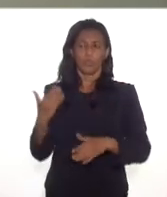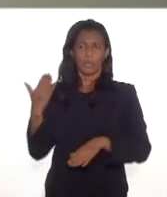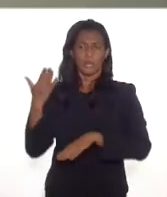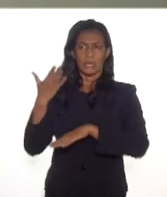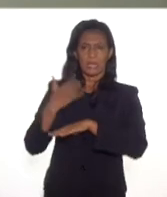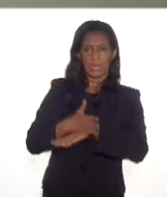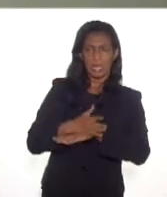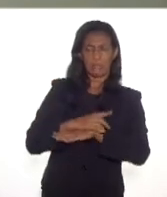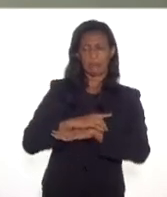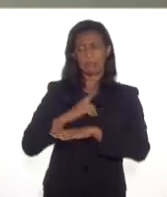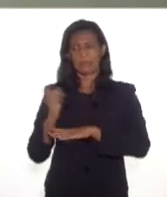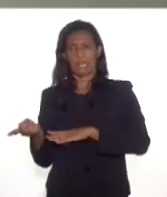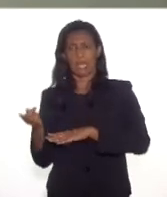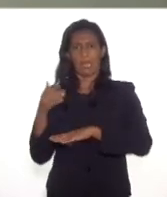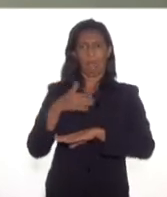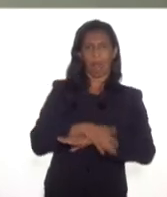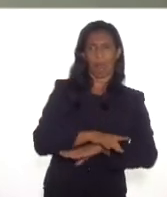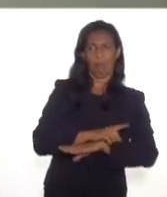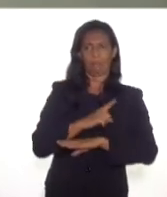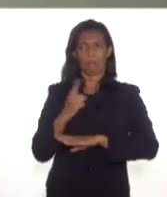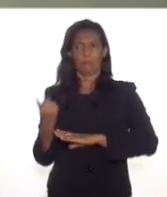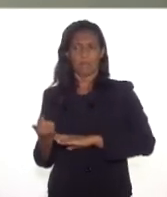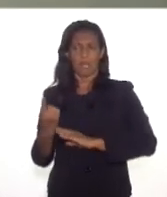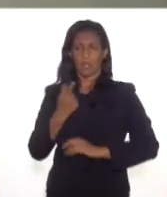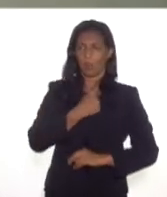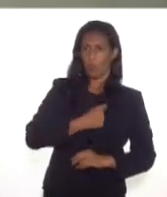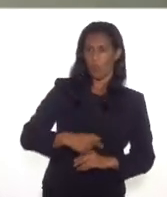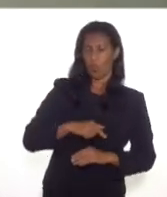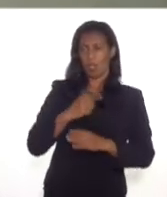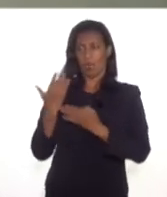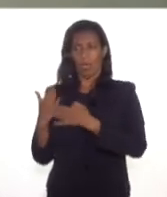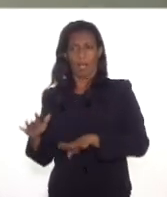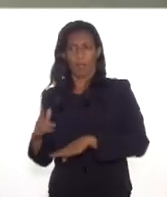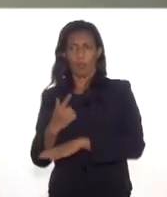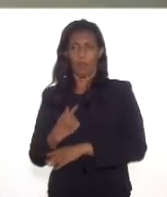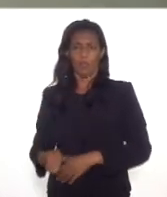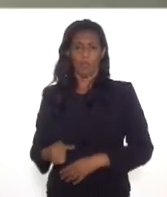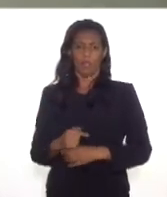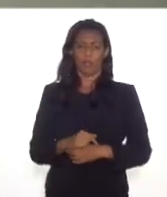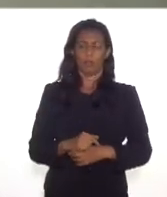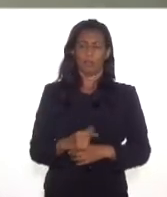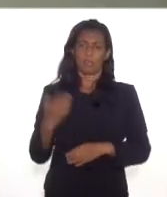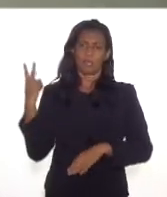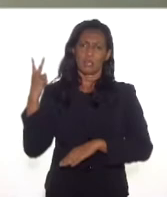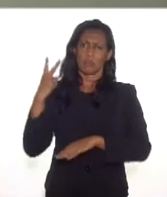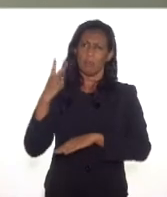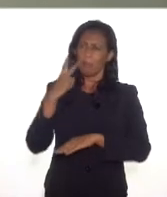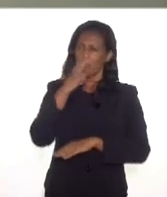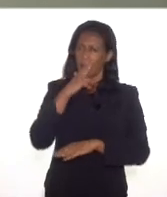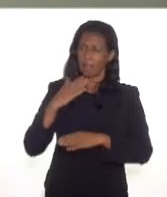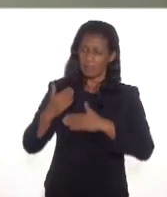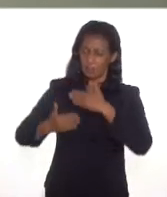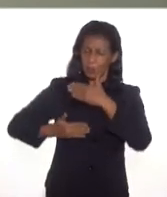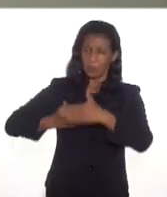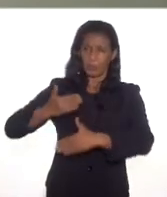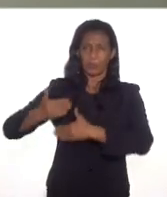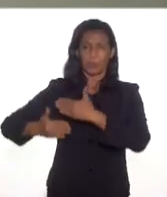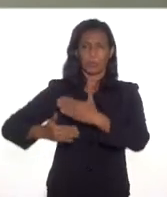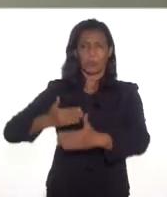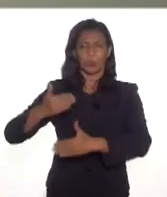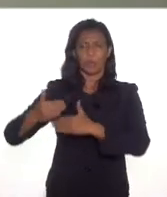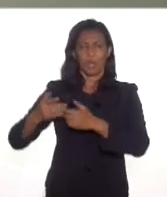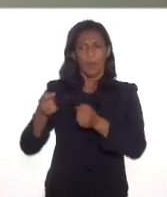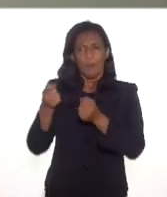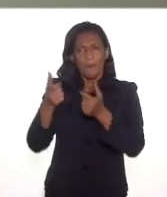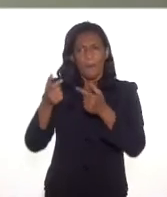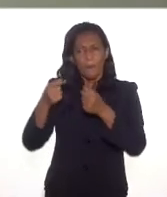ano, sai ano, entra governo, sai governo, tentam cada vez mais avançar nas